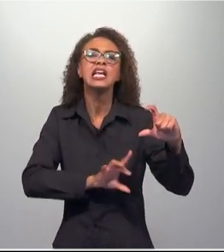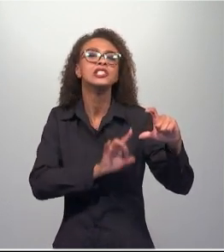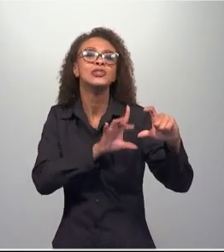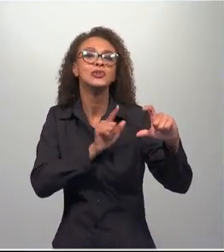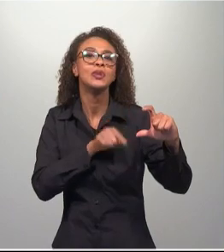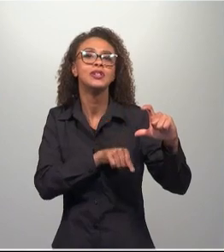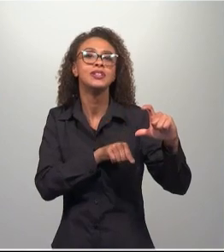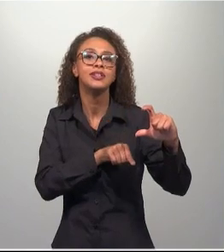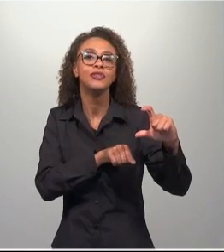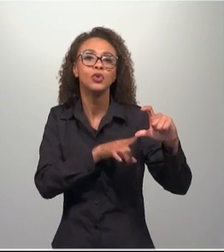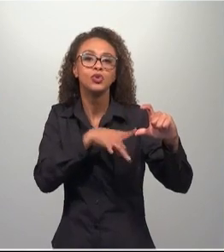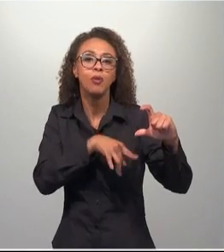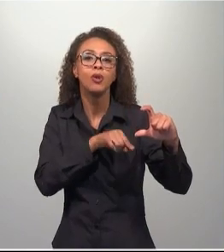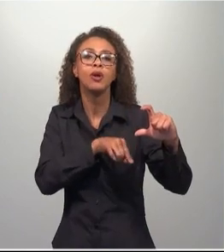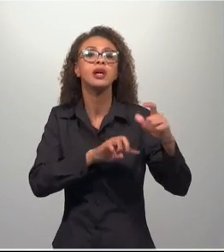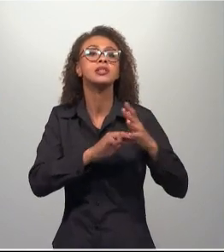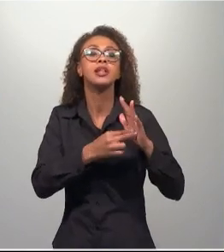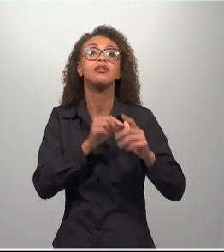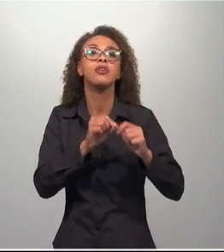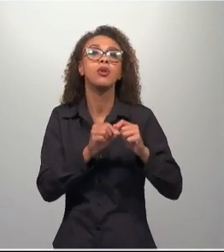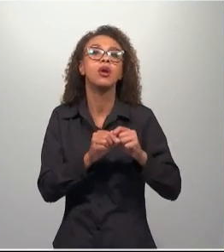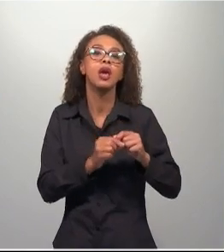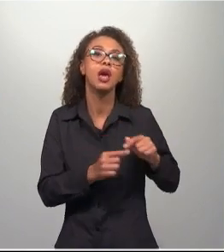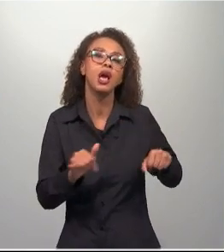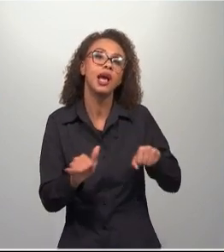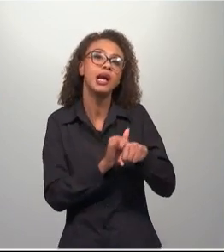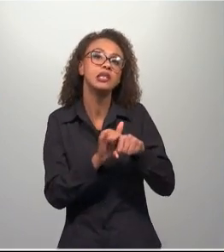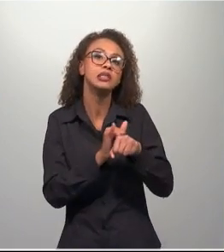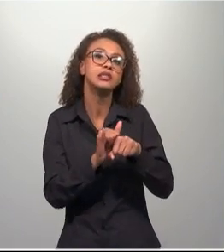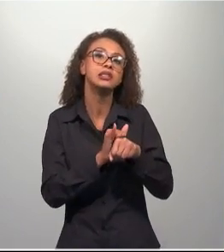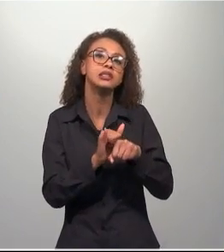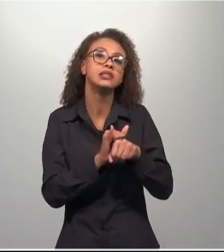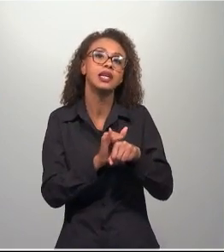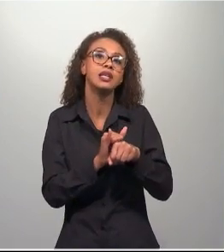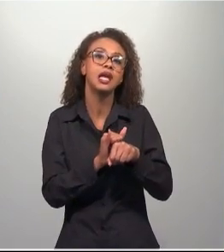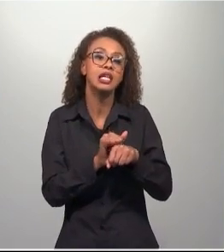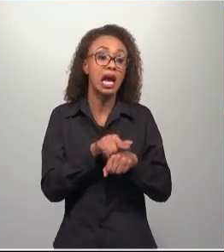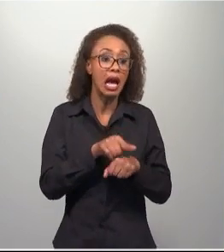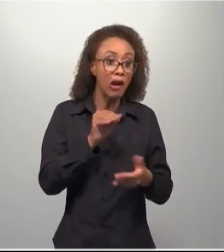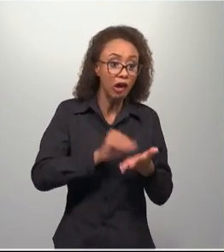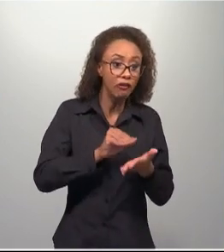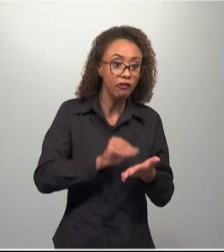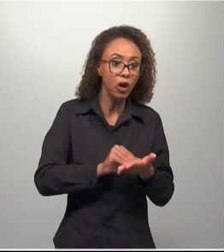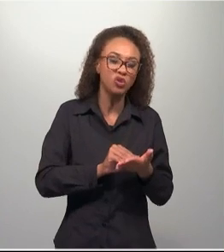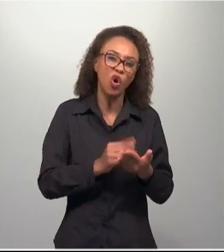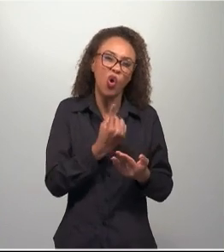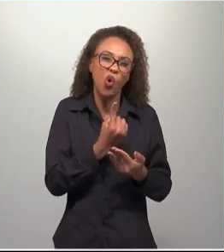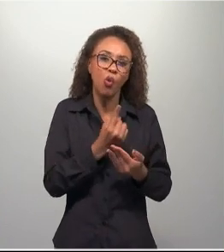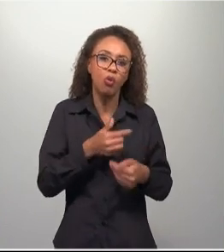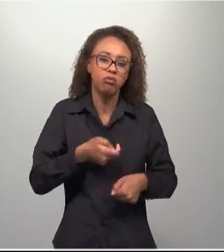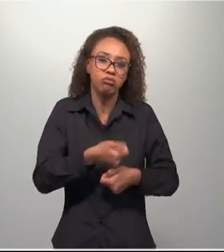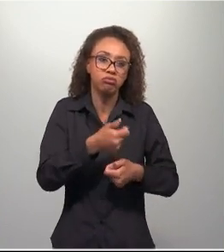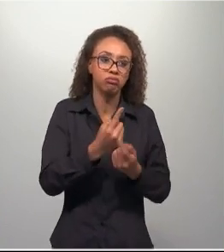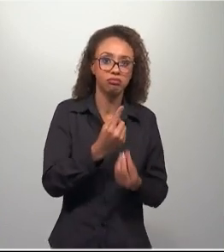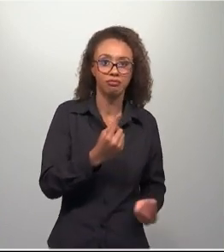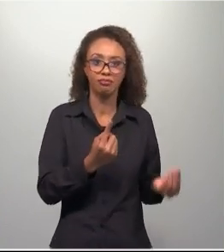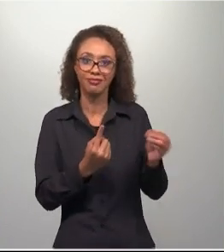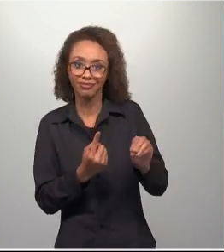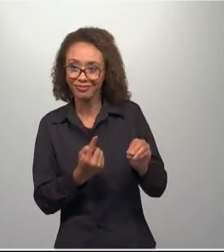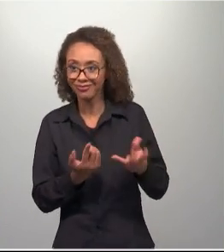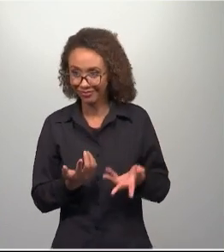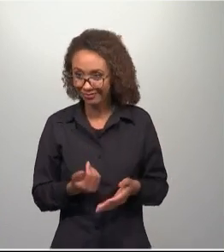é do que um meio formador o meio formador é aquele que não tem o vaio utah com 10 mais um em